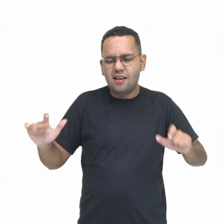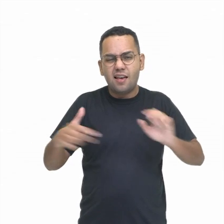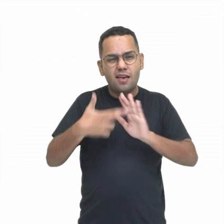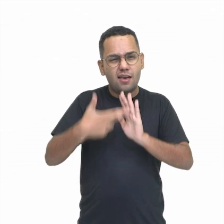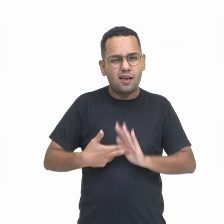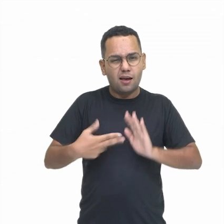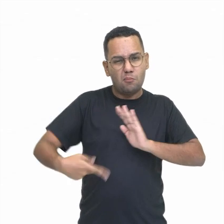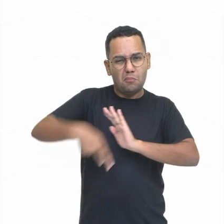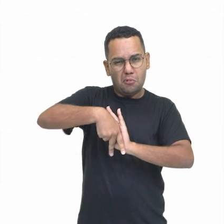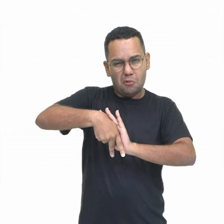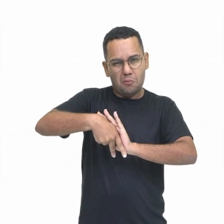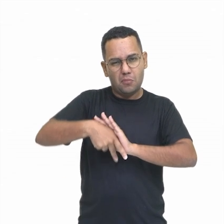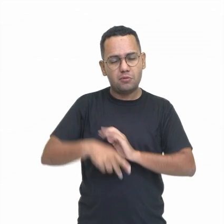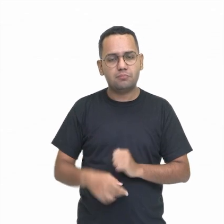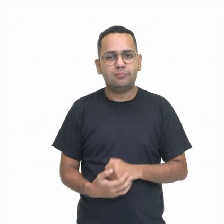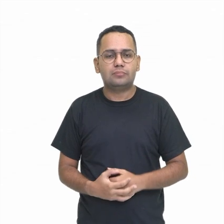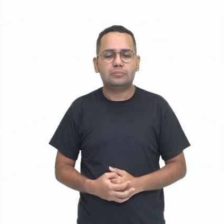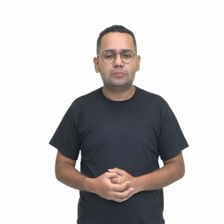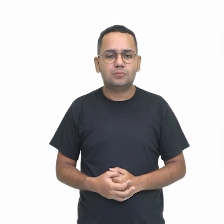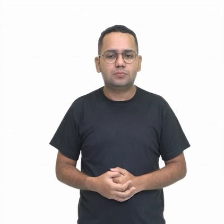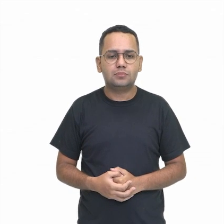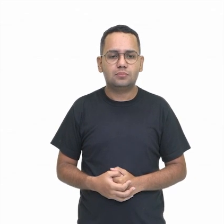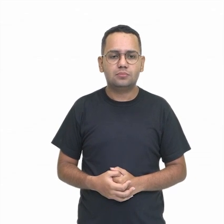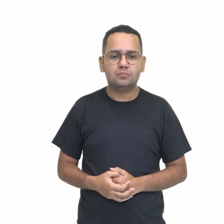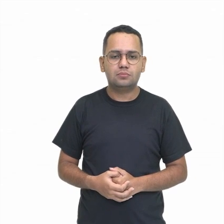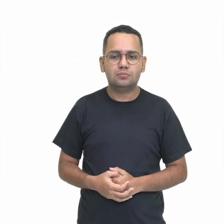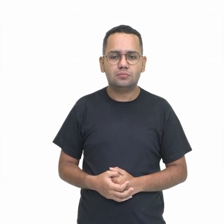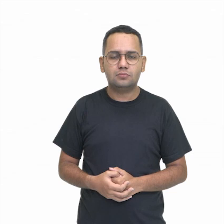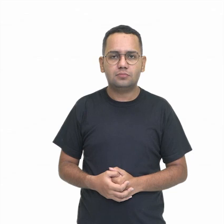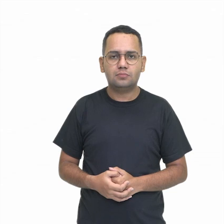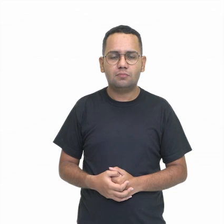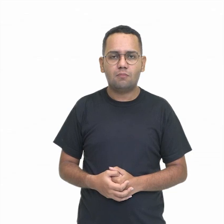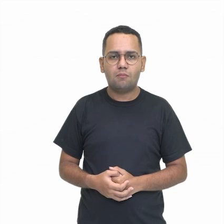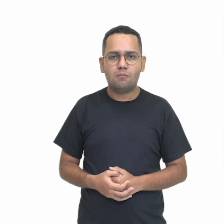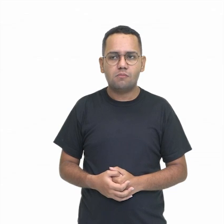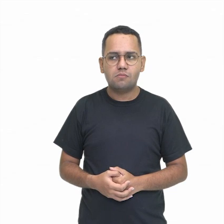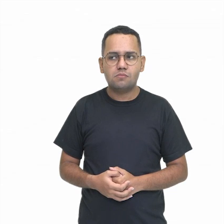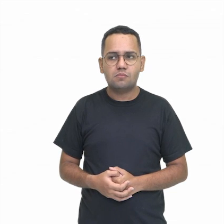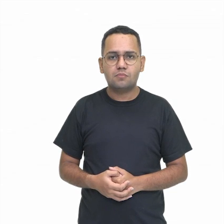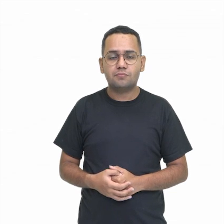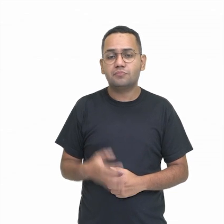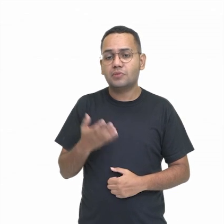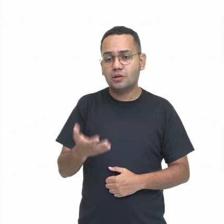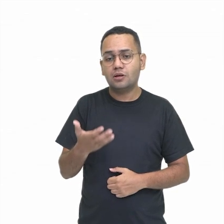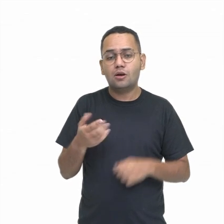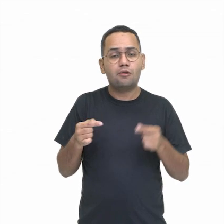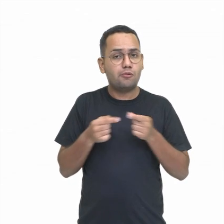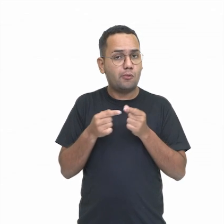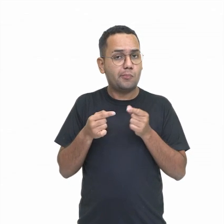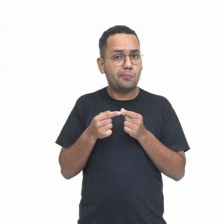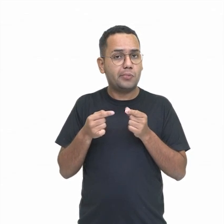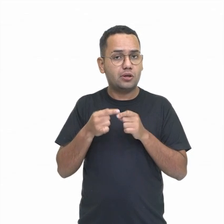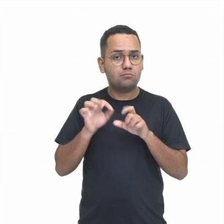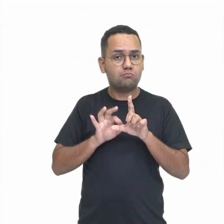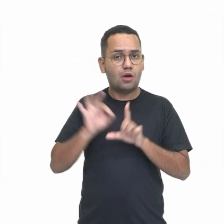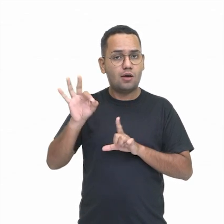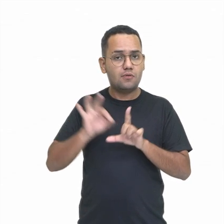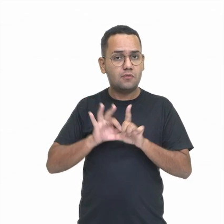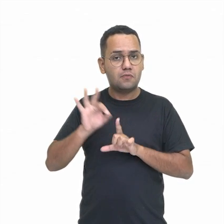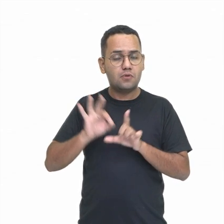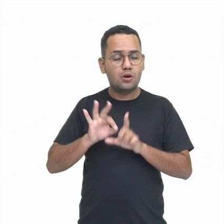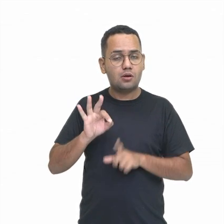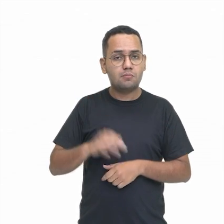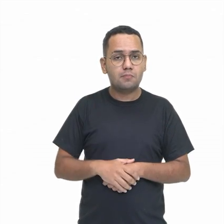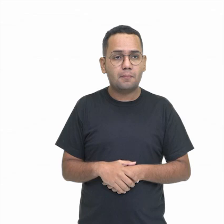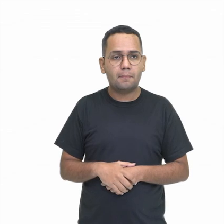que que a gente chama então toda vez que nós temos uma função nesse formato de função ai ou então